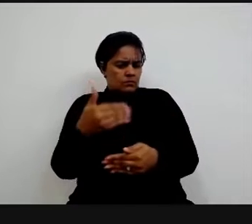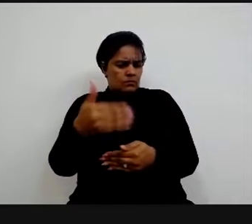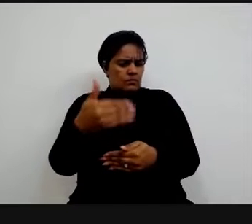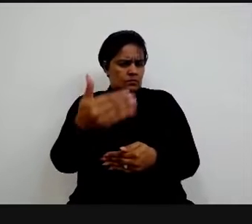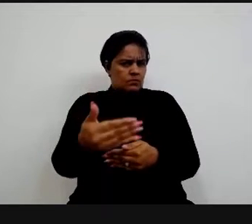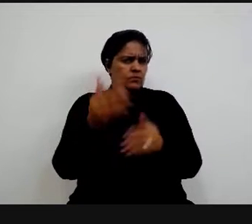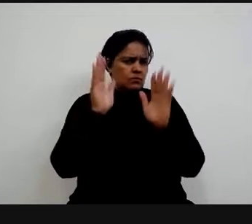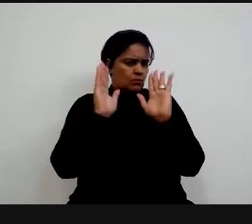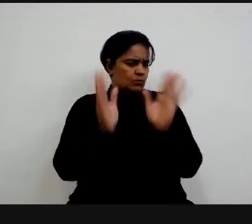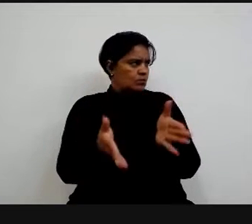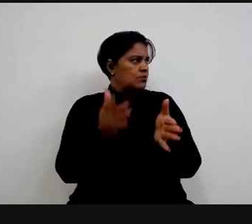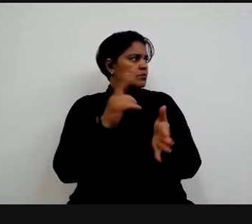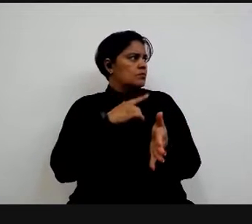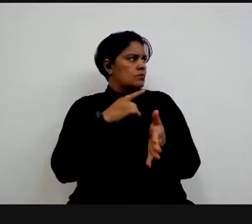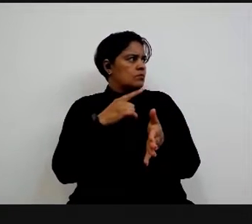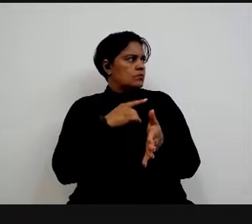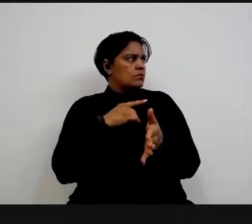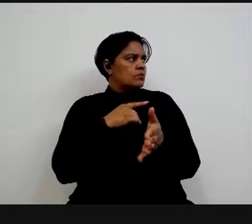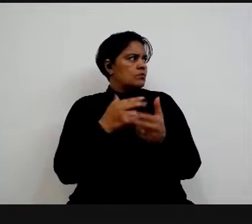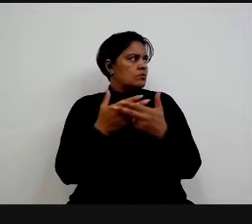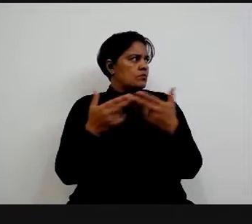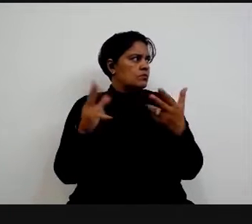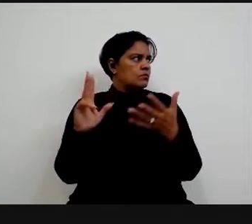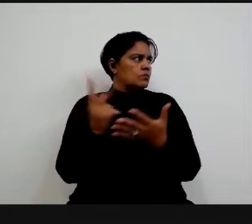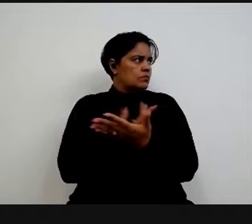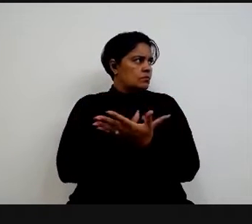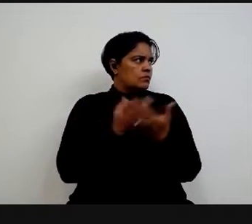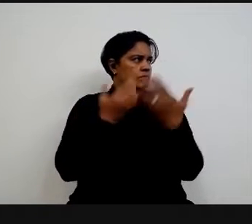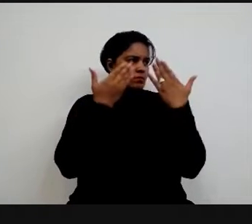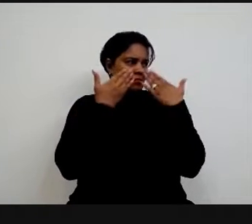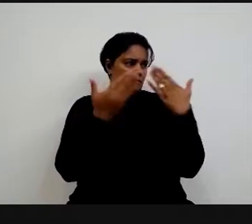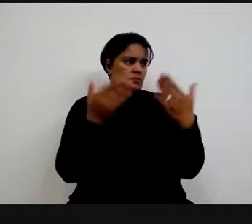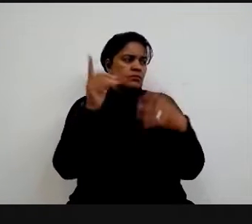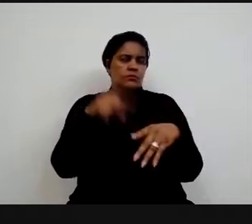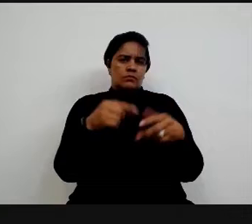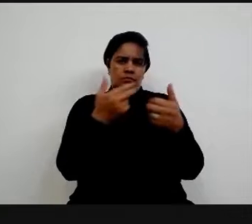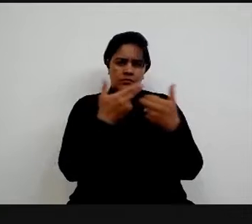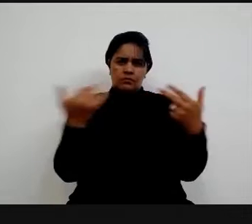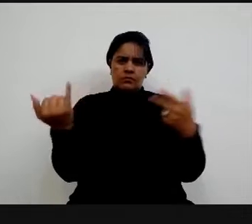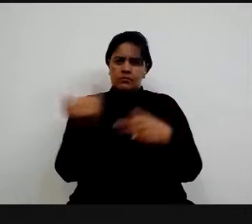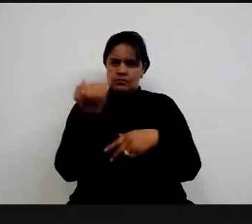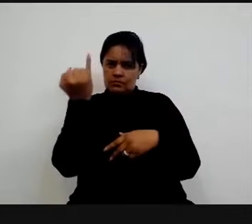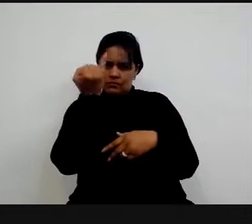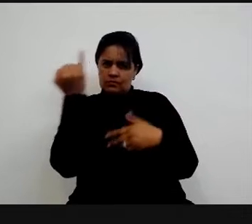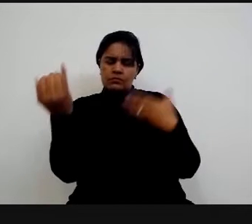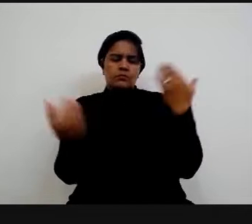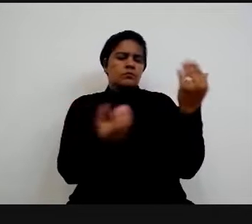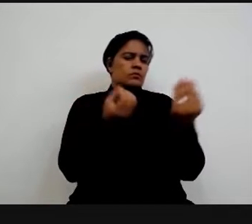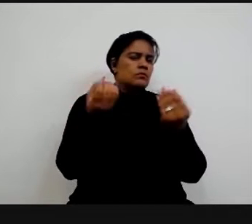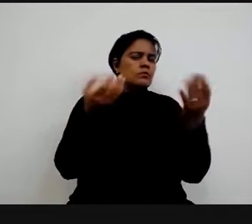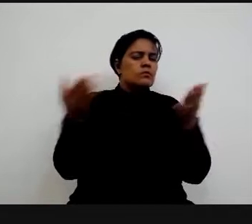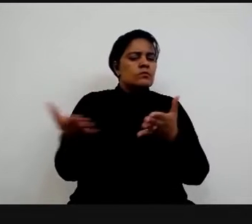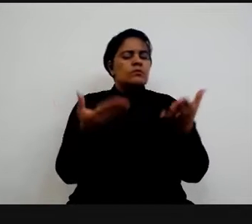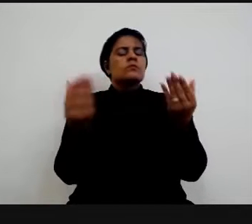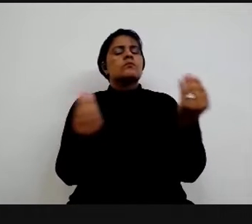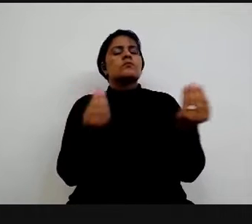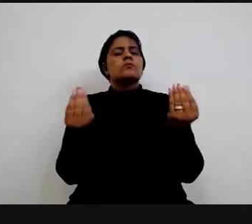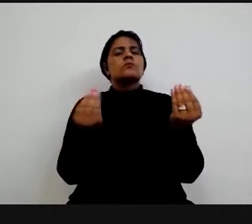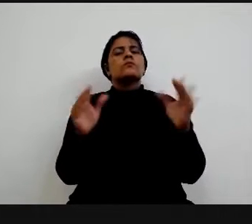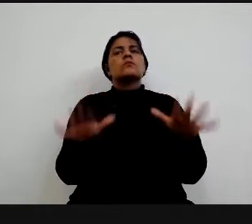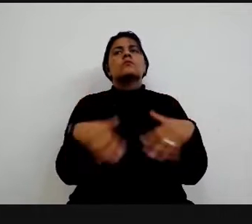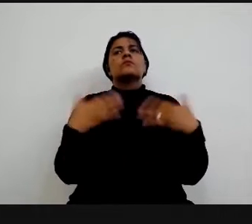que essas escolas já estejam trilhando e que se mostram como tendências relevantes, caminhos a seguir?